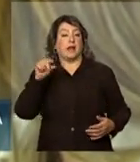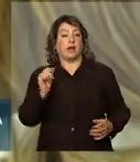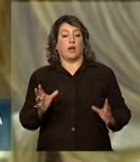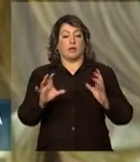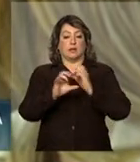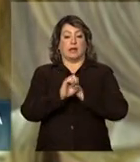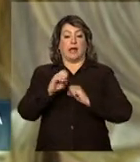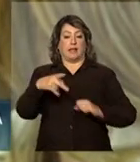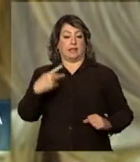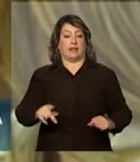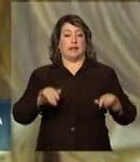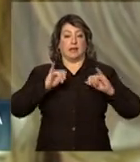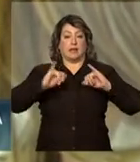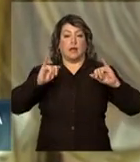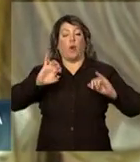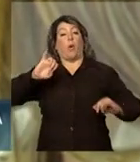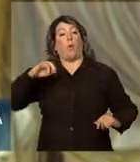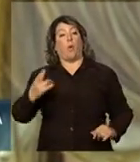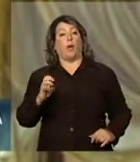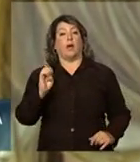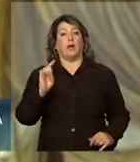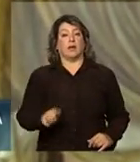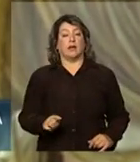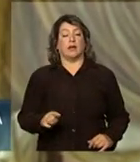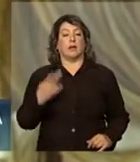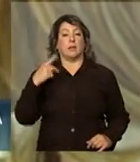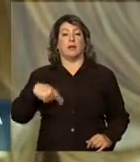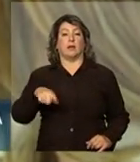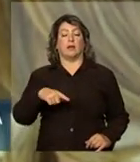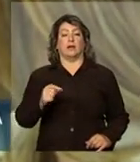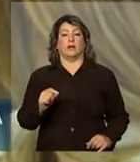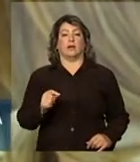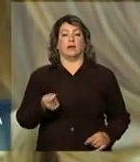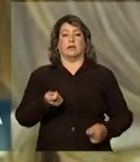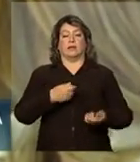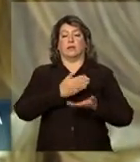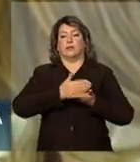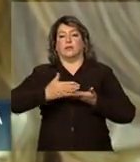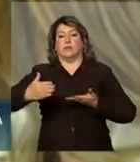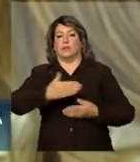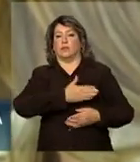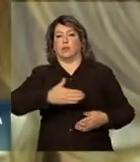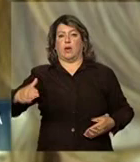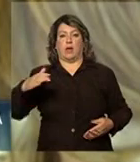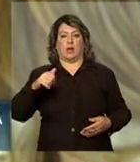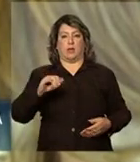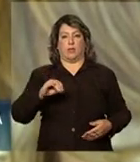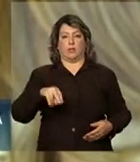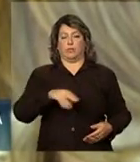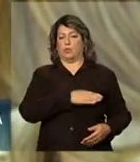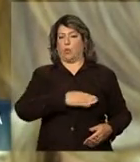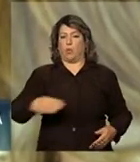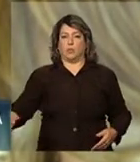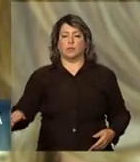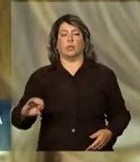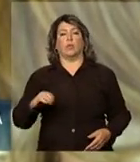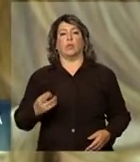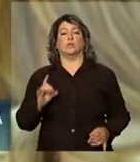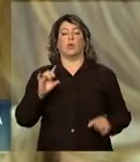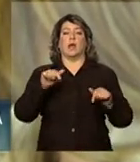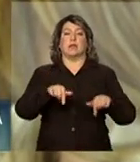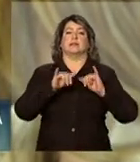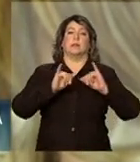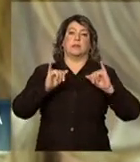é dessa campanha ou é o orçamento para, enfim, investidas publicitárias ao longo do ano inteiro. Quando essa campanha especificamente entra no